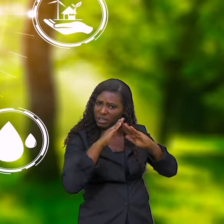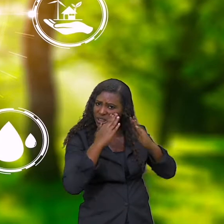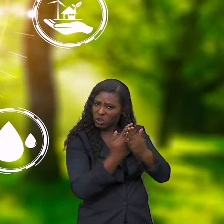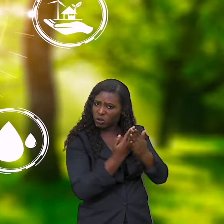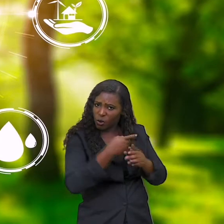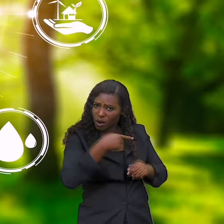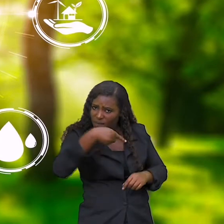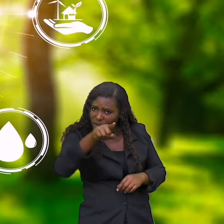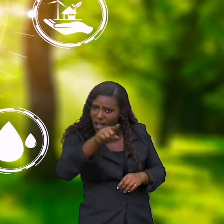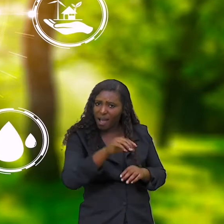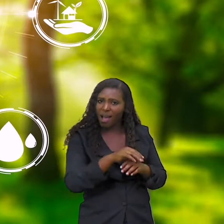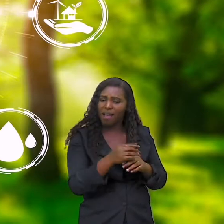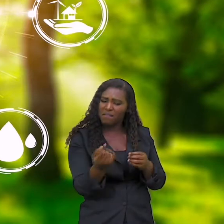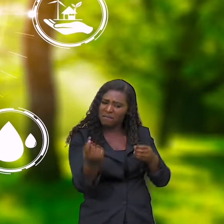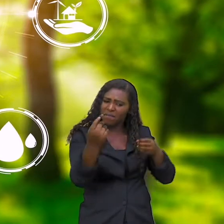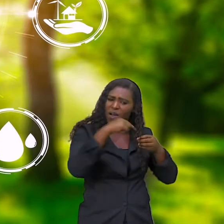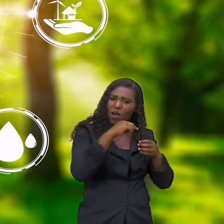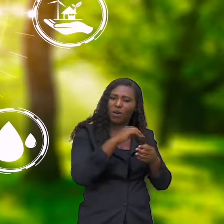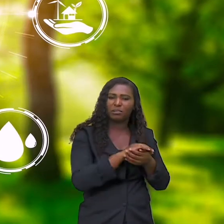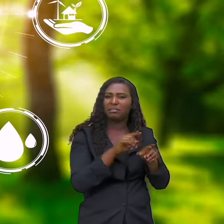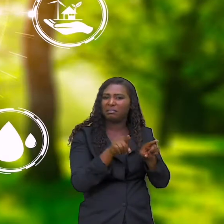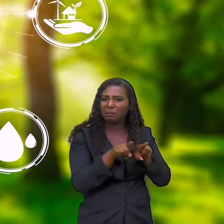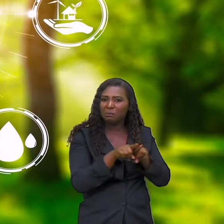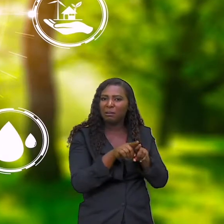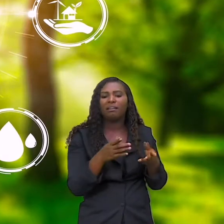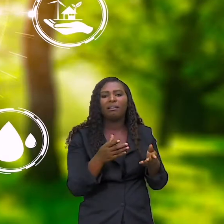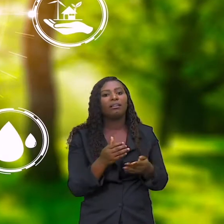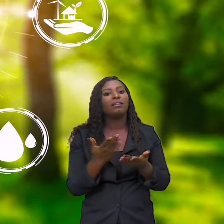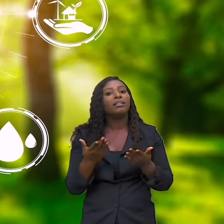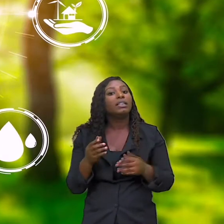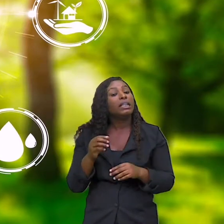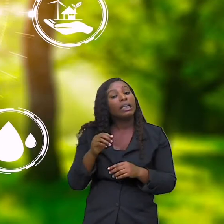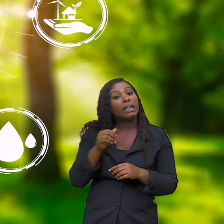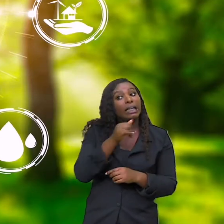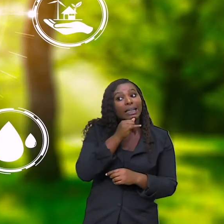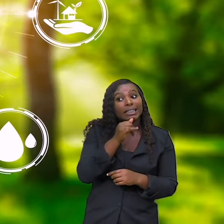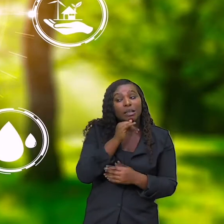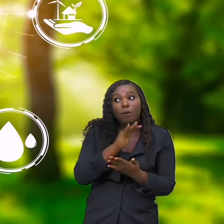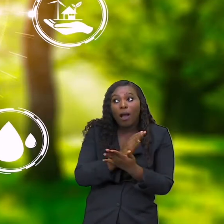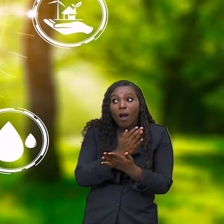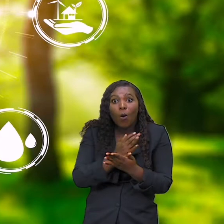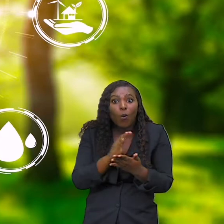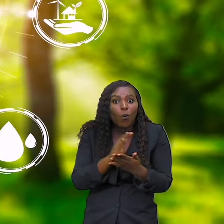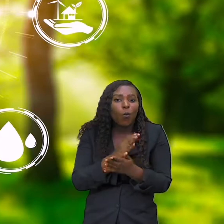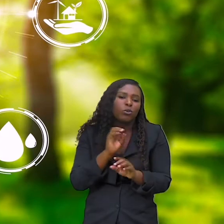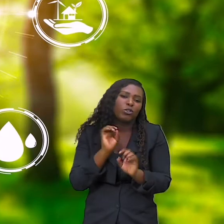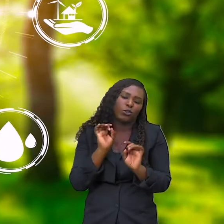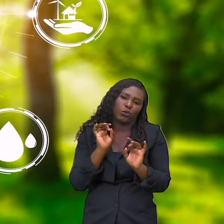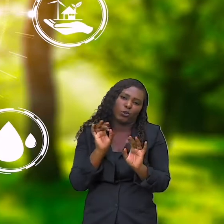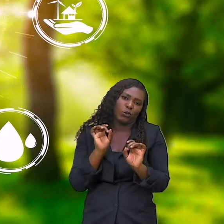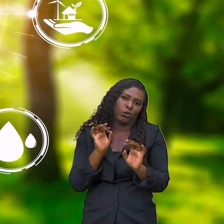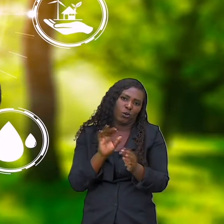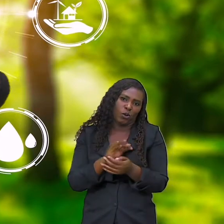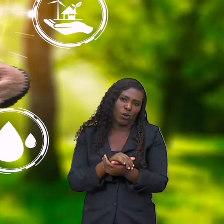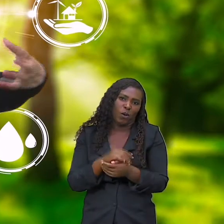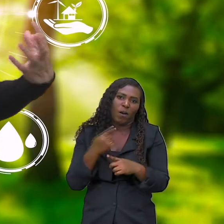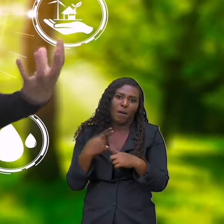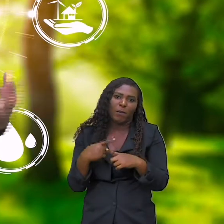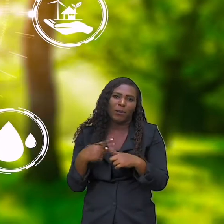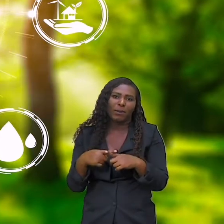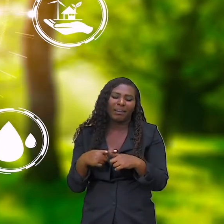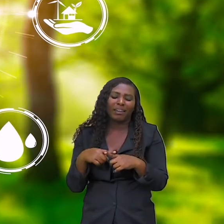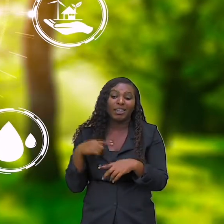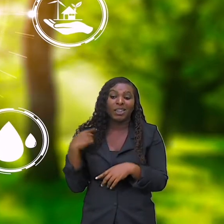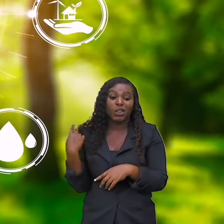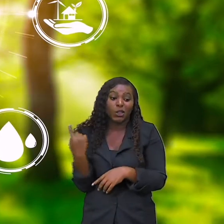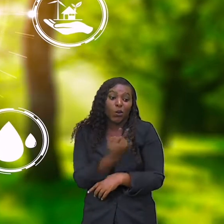volta. Bom, são apenas alguns exemplos. A nossa sociedade é